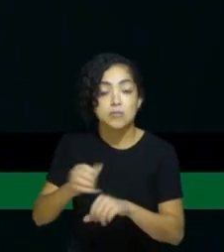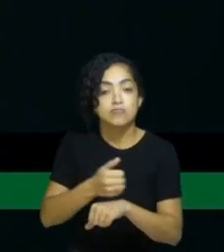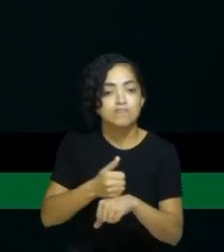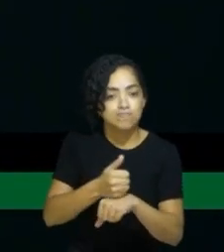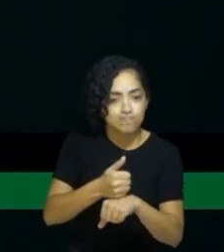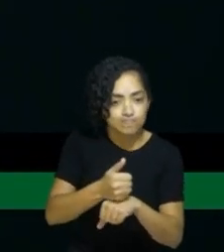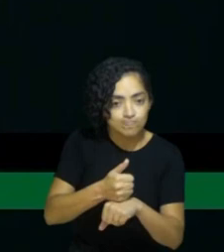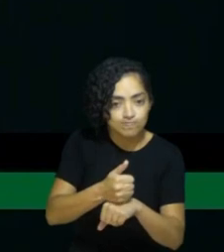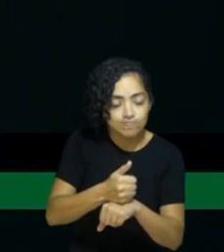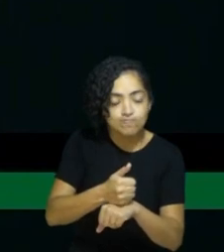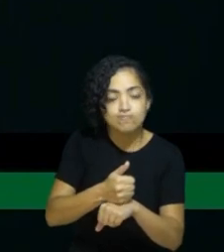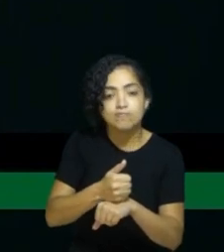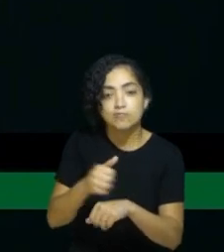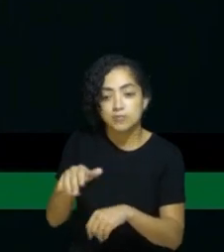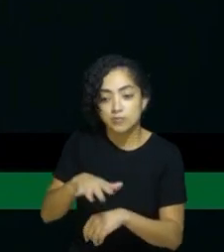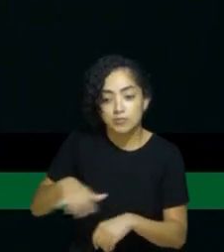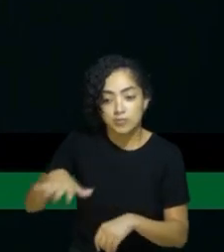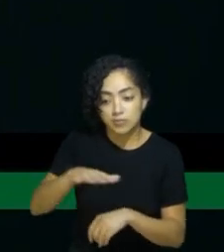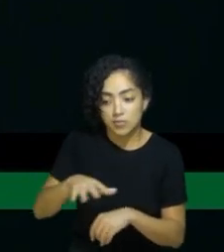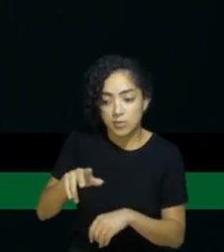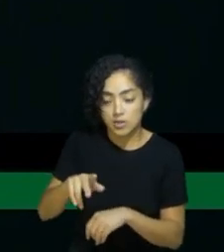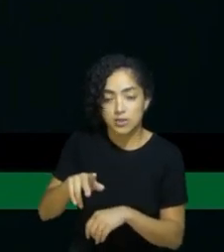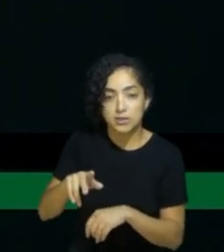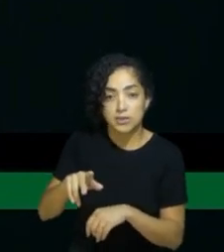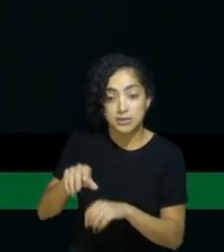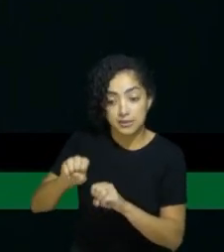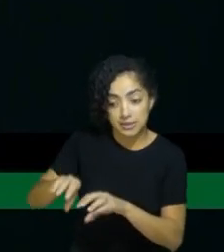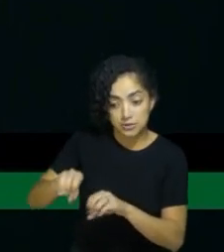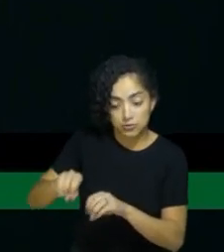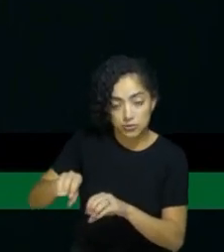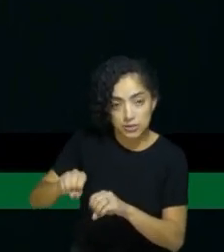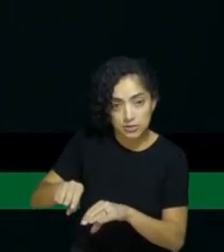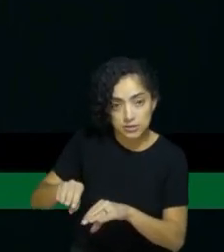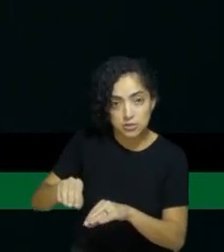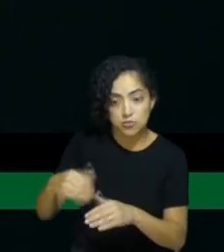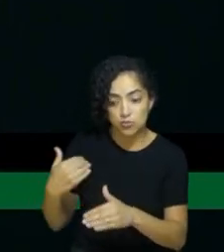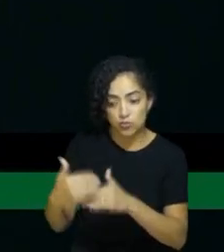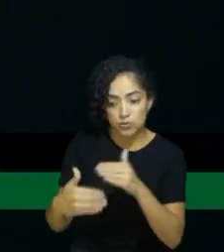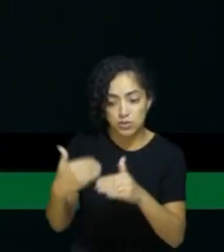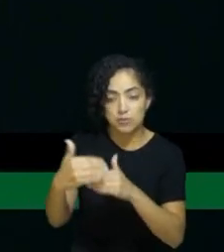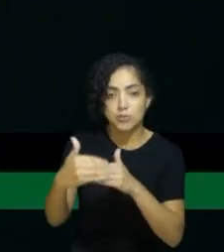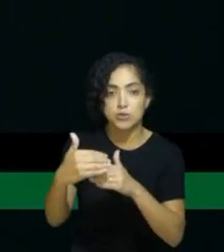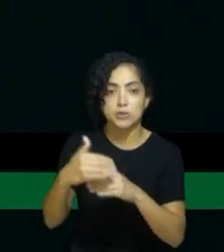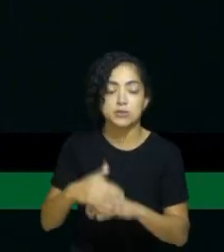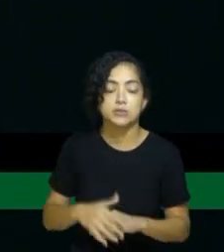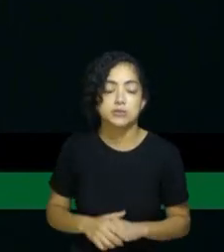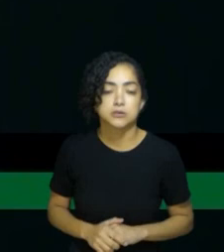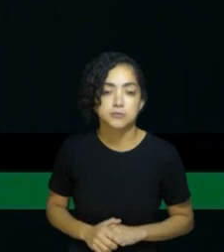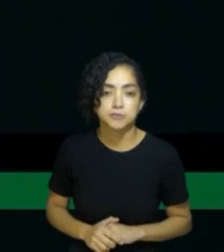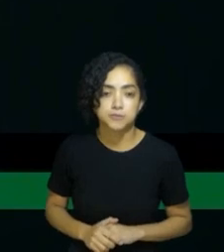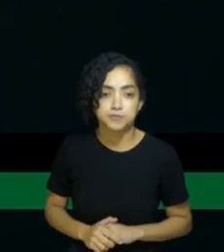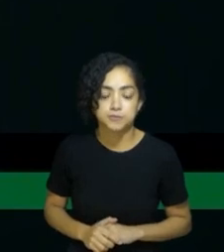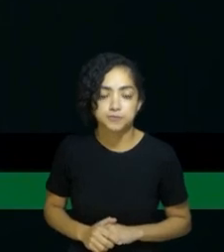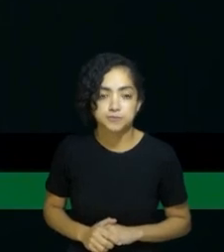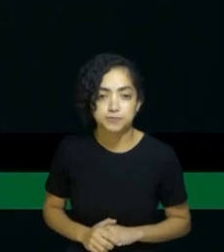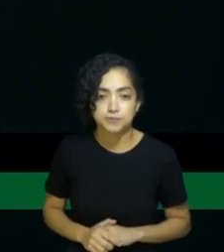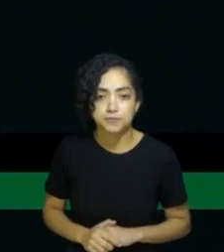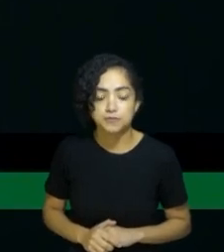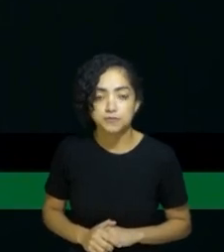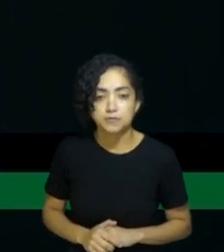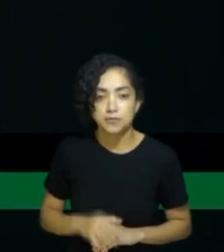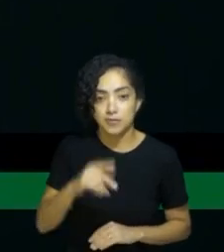ponto de vista do piso salarial quanto da progressão de carreira aquela